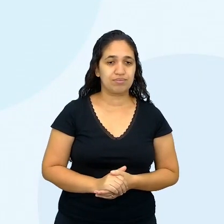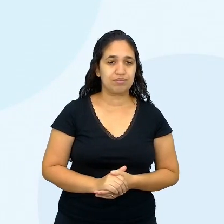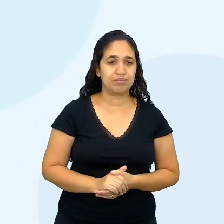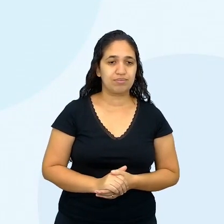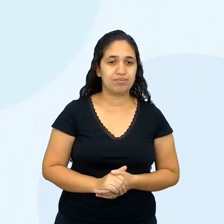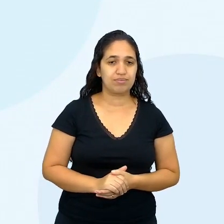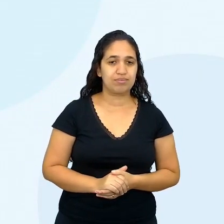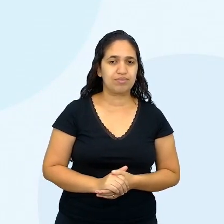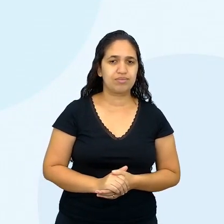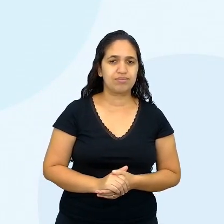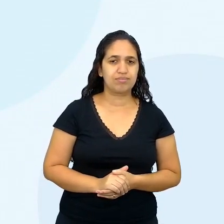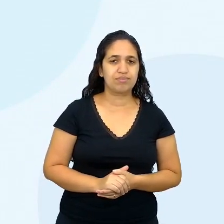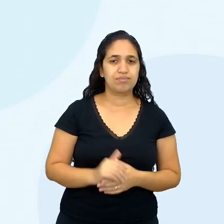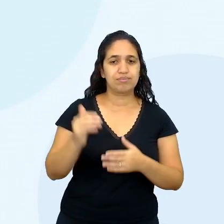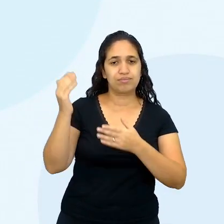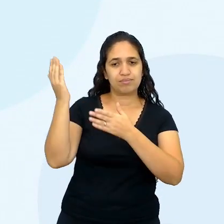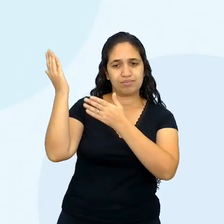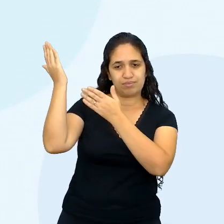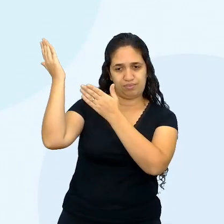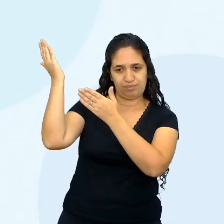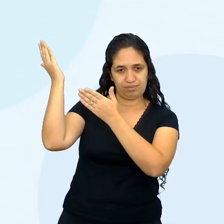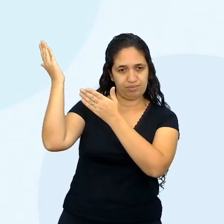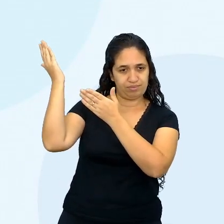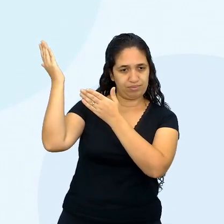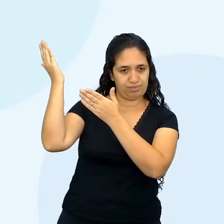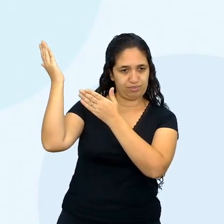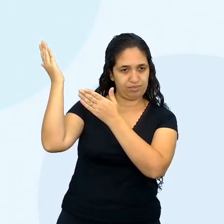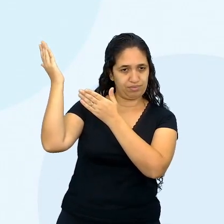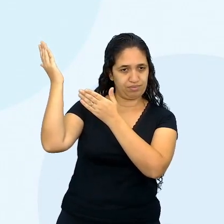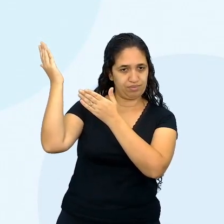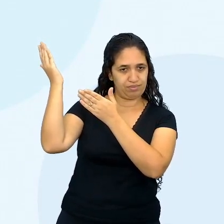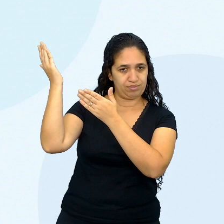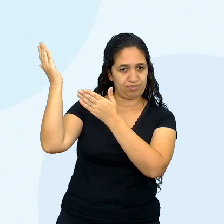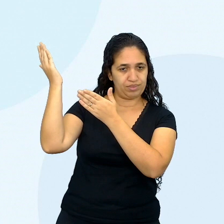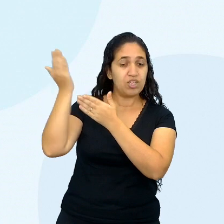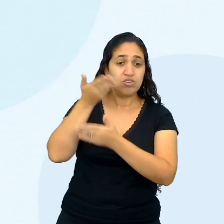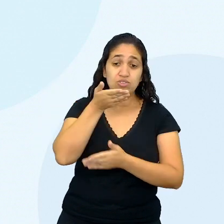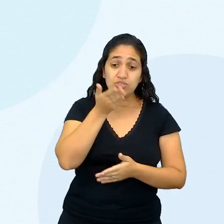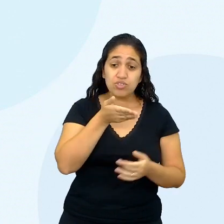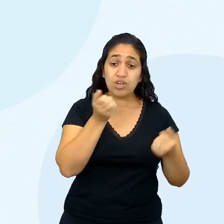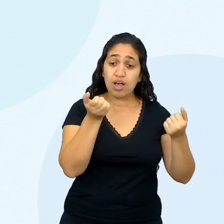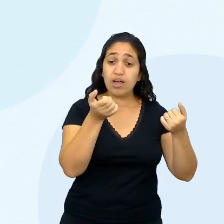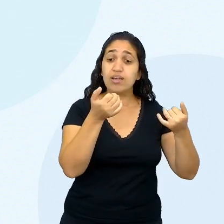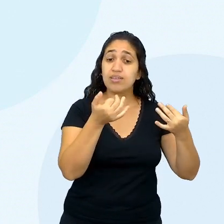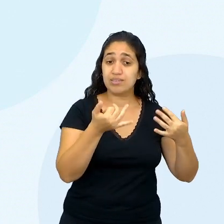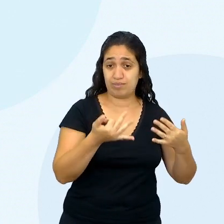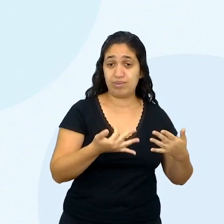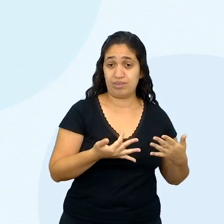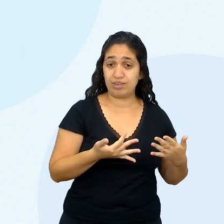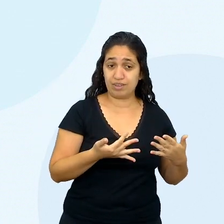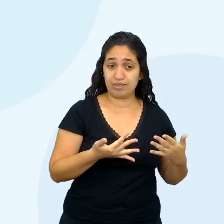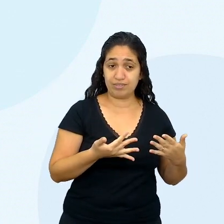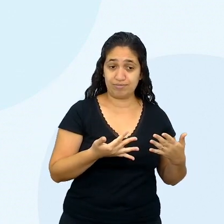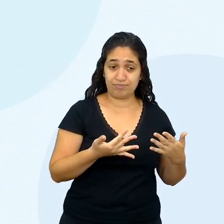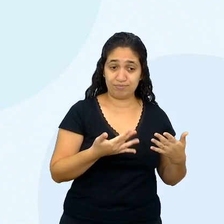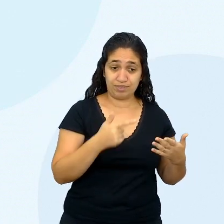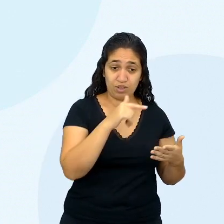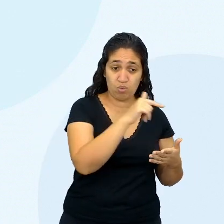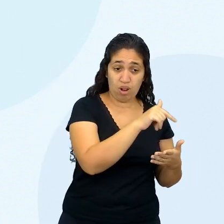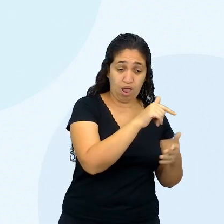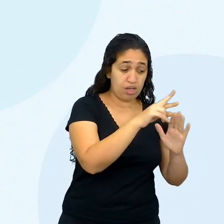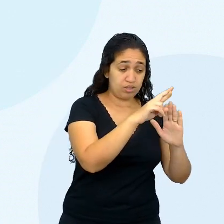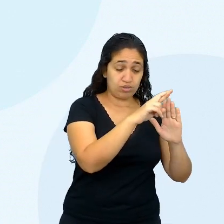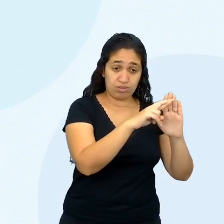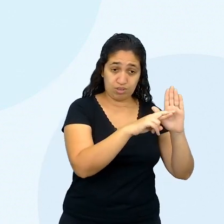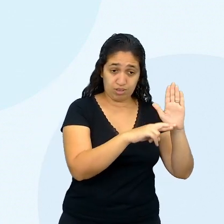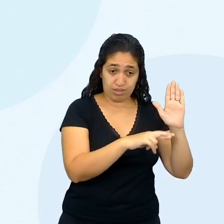E aí a gente tem, né, uma imagem do que eu acabei de falar para vocês, né, uma imagem que foi aí retirada do